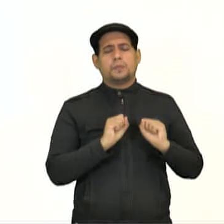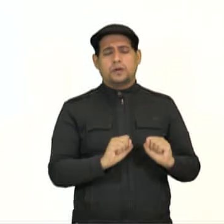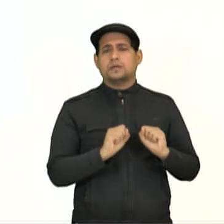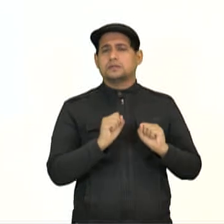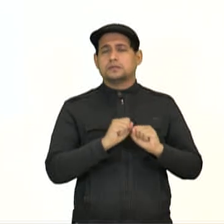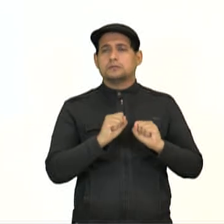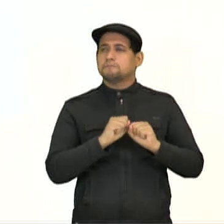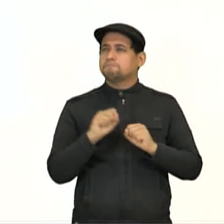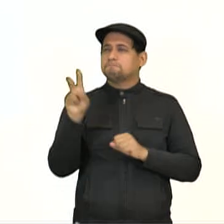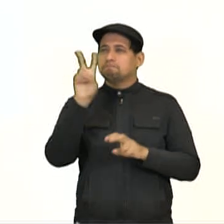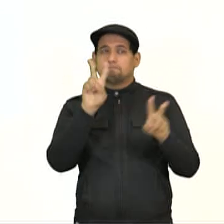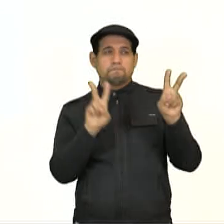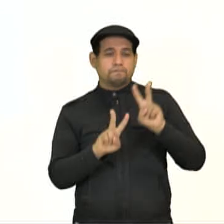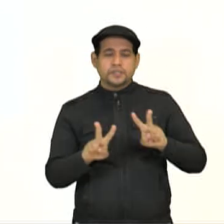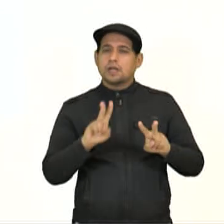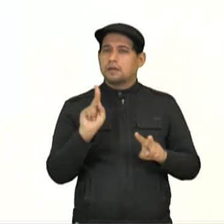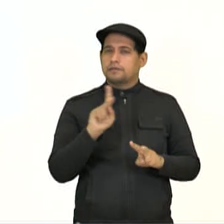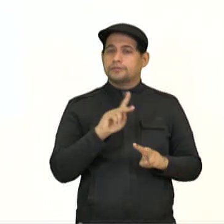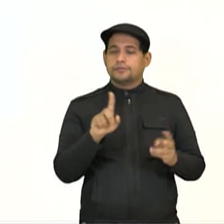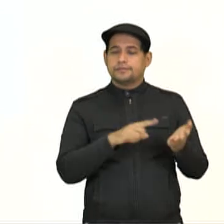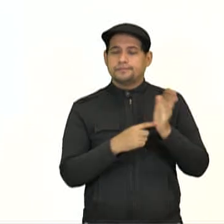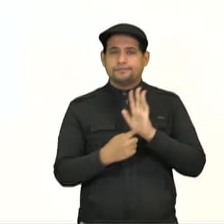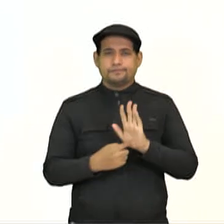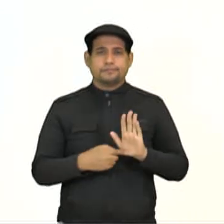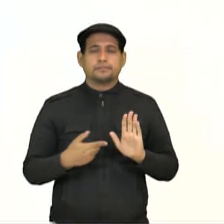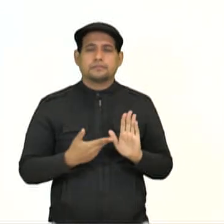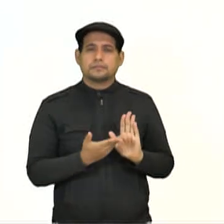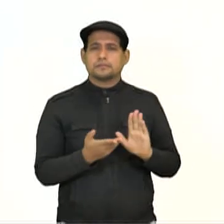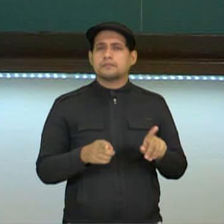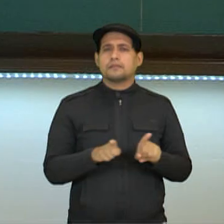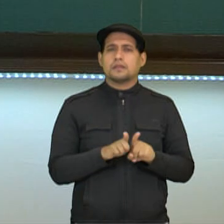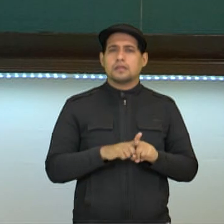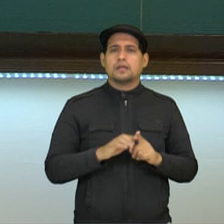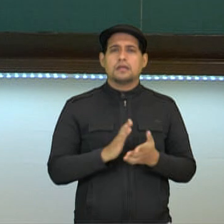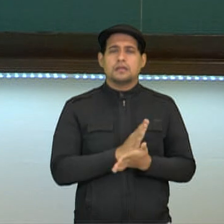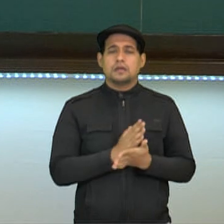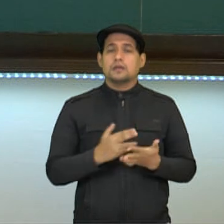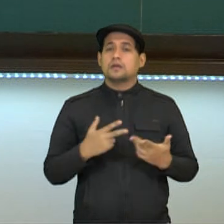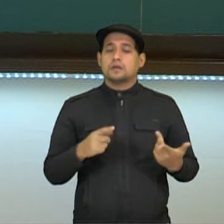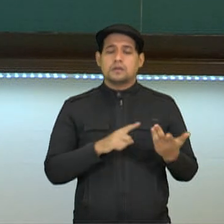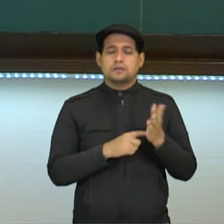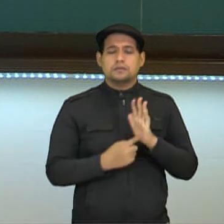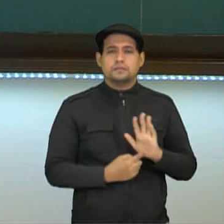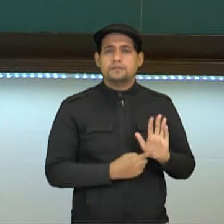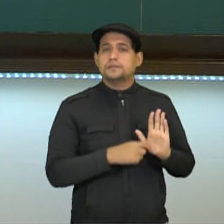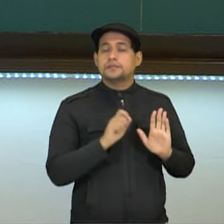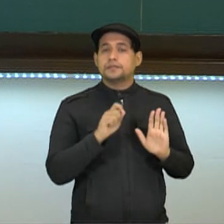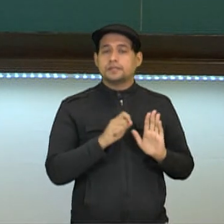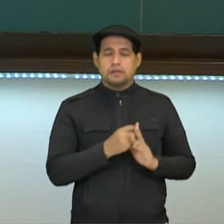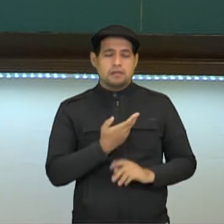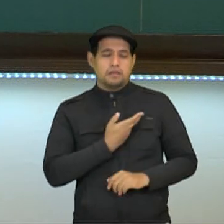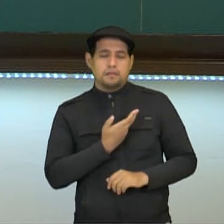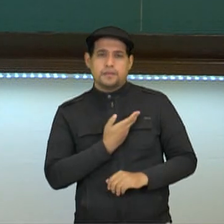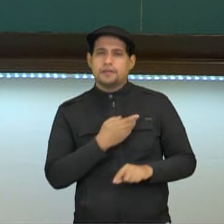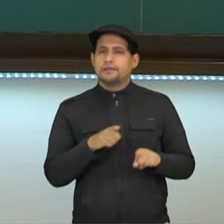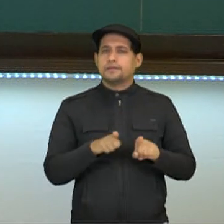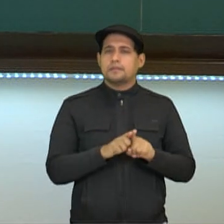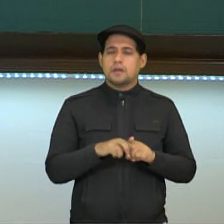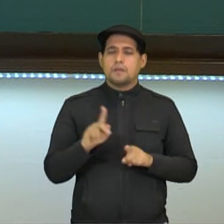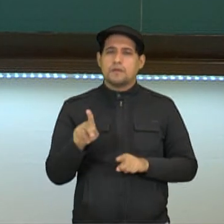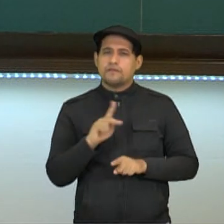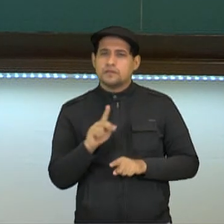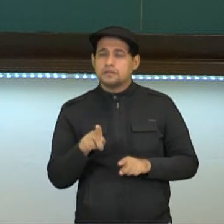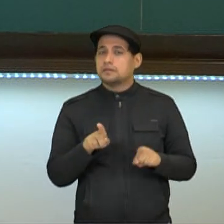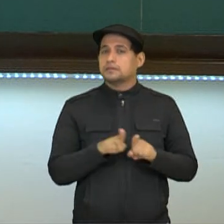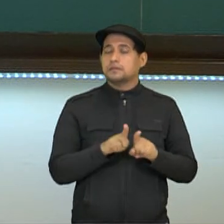se inspirar nesse que a teacher trouxe para você e, mais uma vez, mostre então para os seus colegas, para o seu